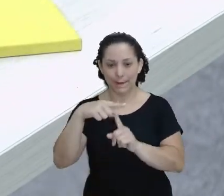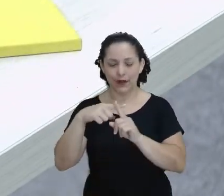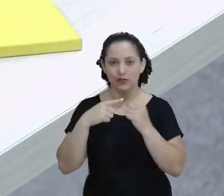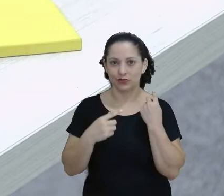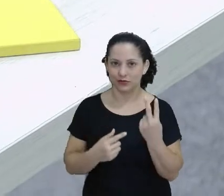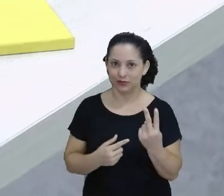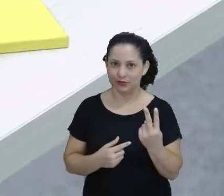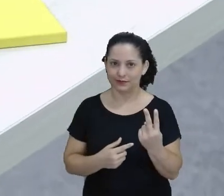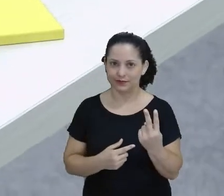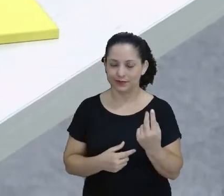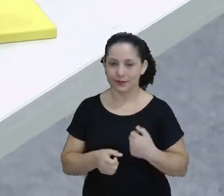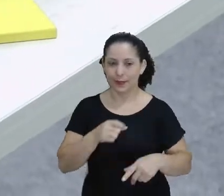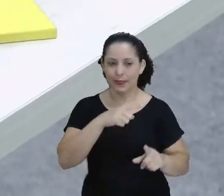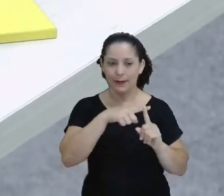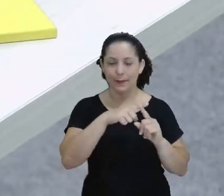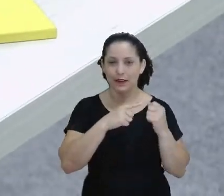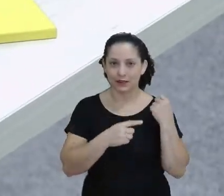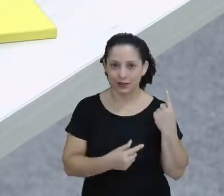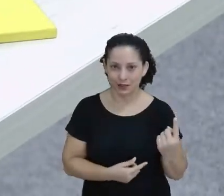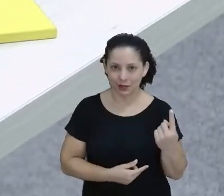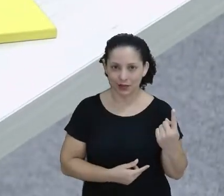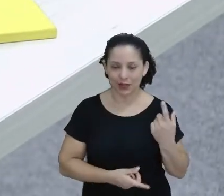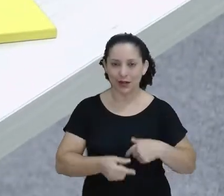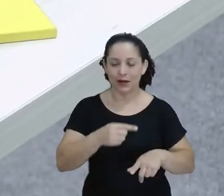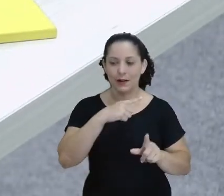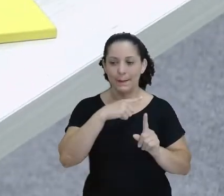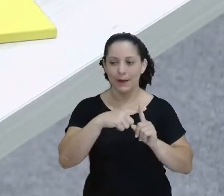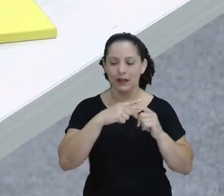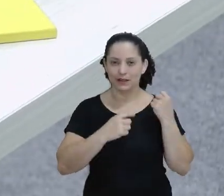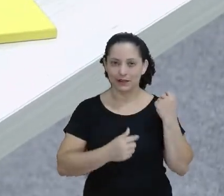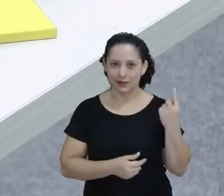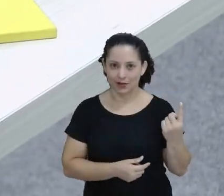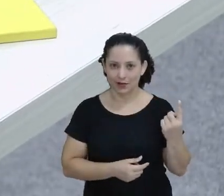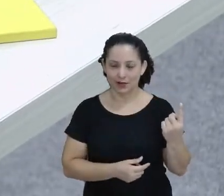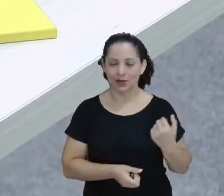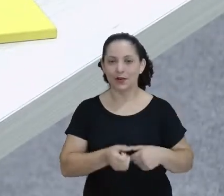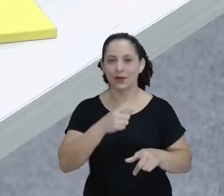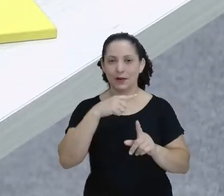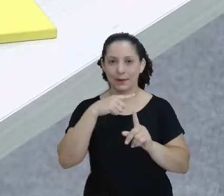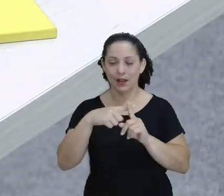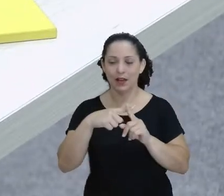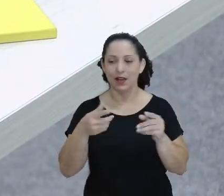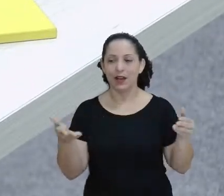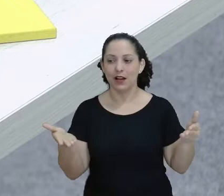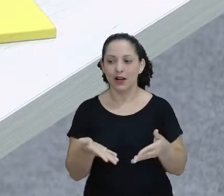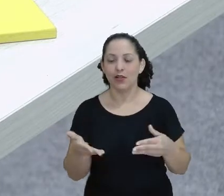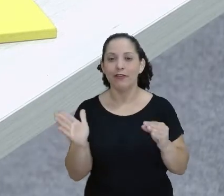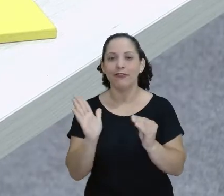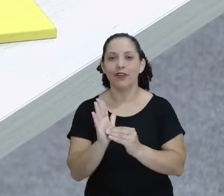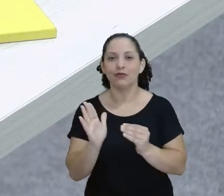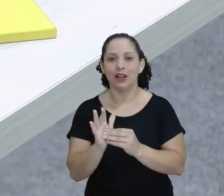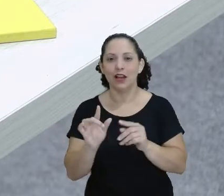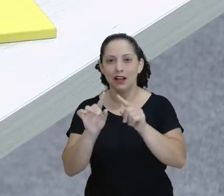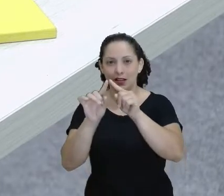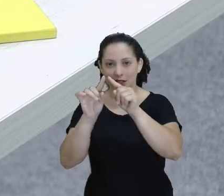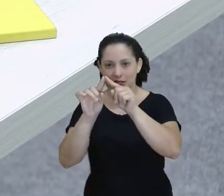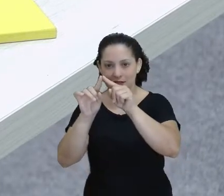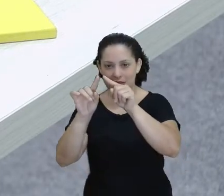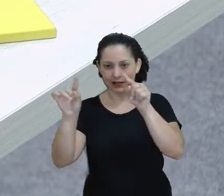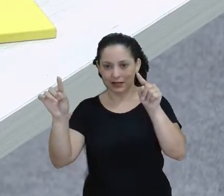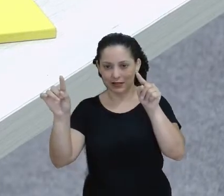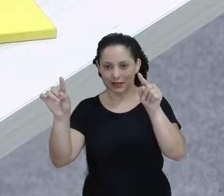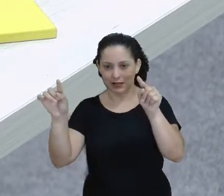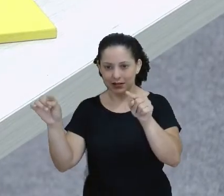4, com mais uma, 5, com essa, 6, e faltou aqui o paralelogramo. Que se